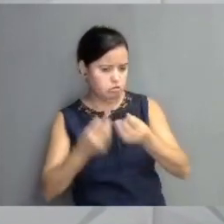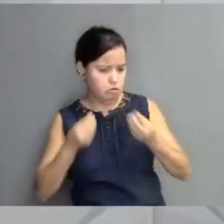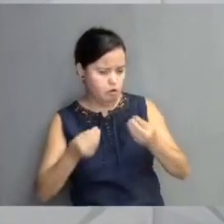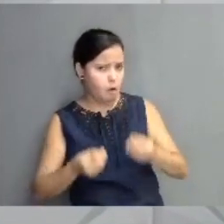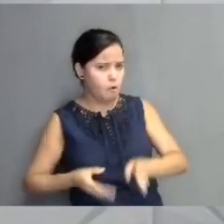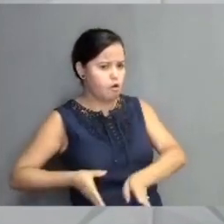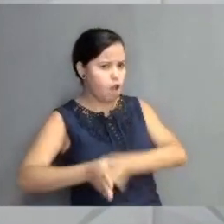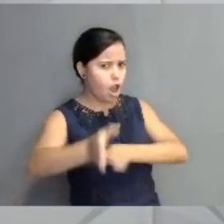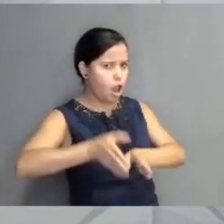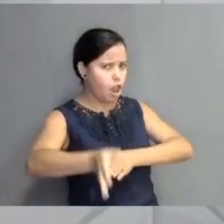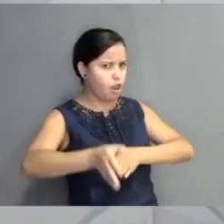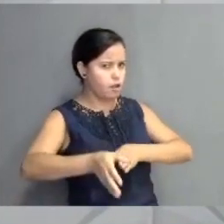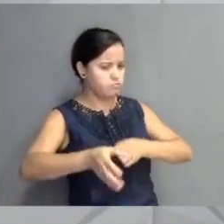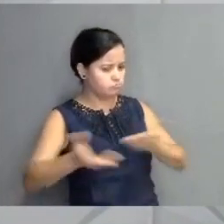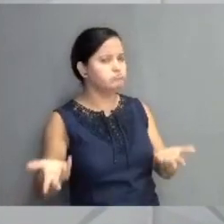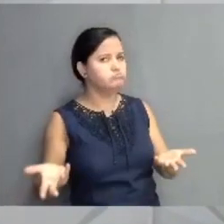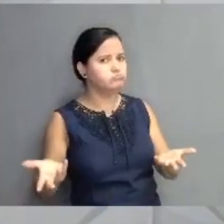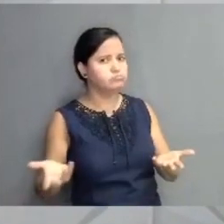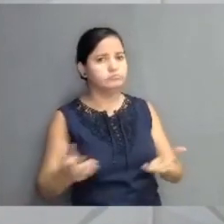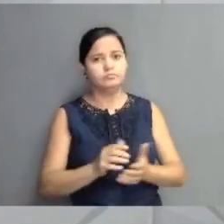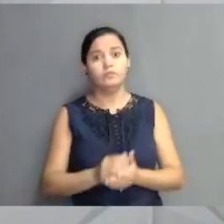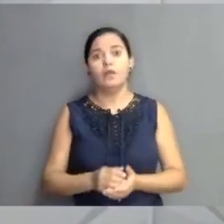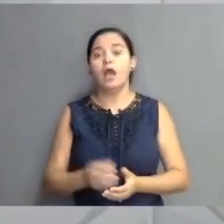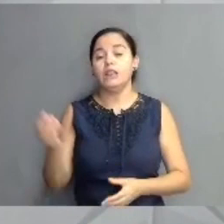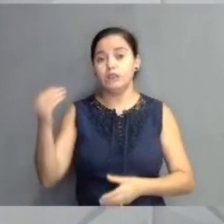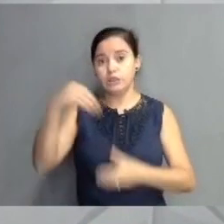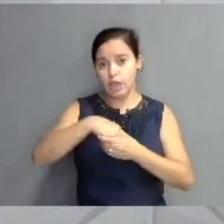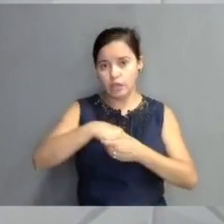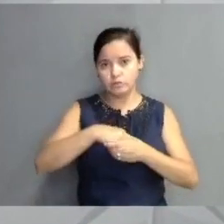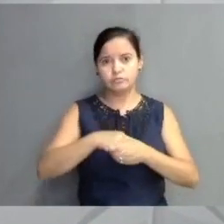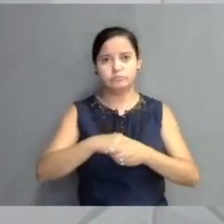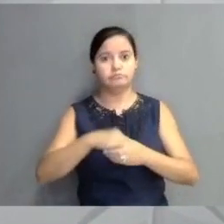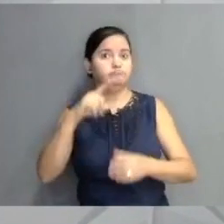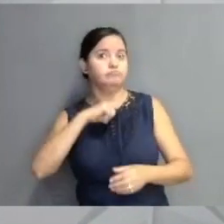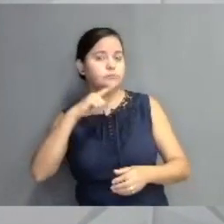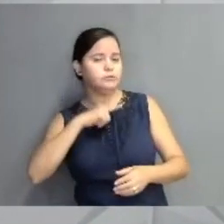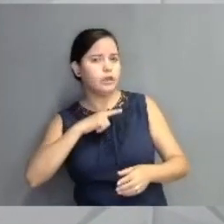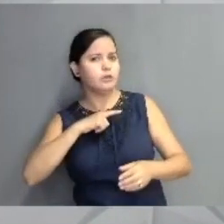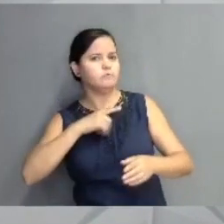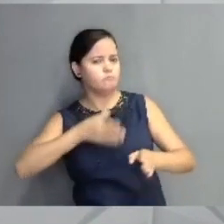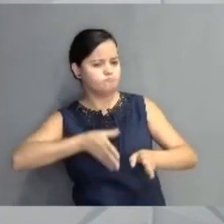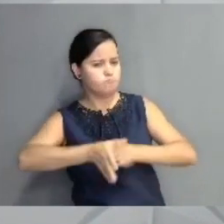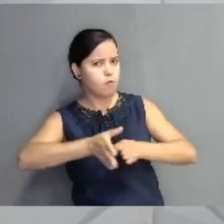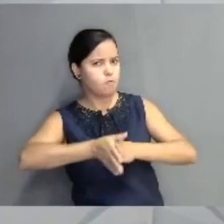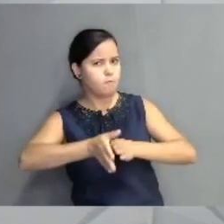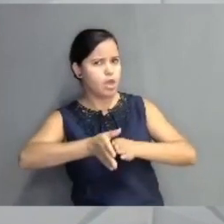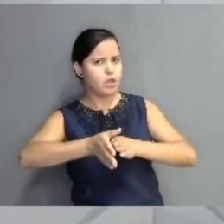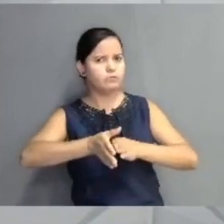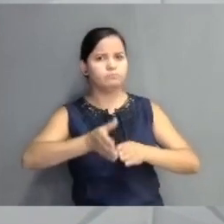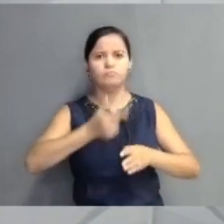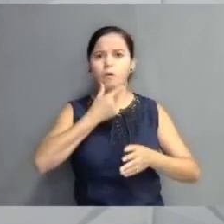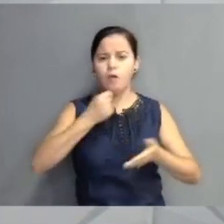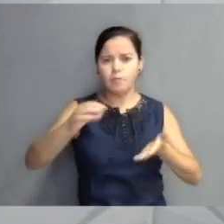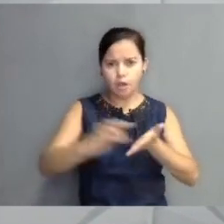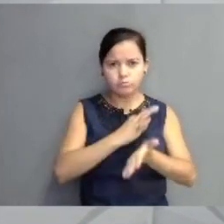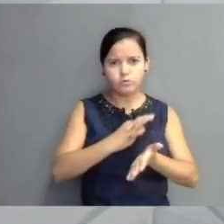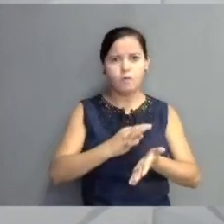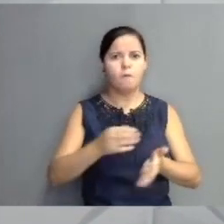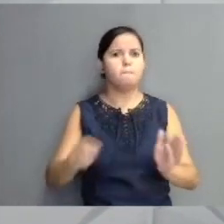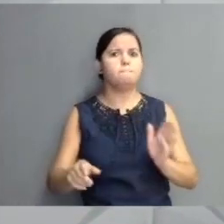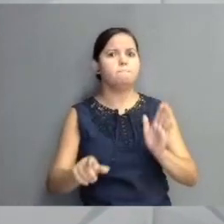utiliza de um argumento e dentro desse argumento ele assegura um fato, né? Que é o fato da